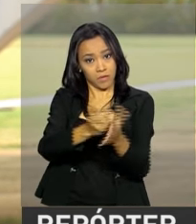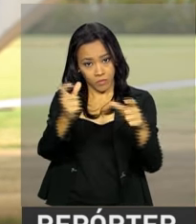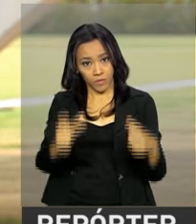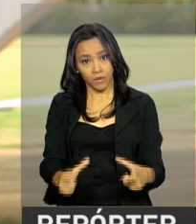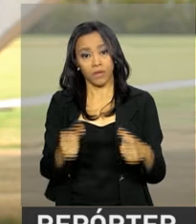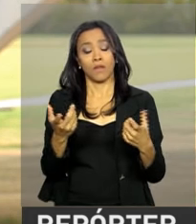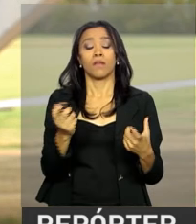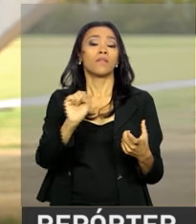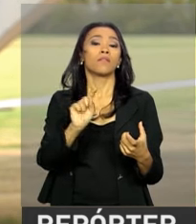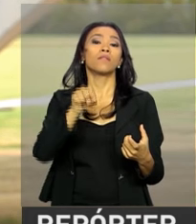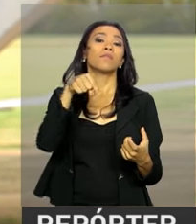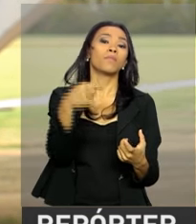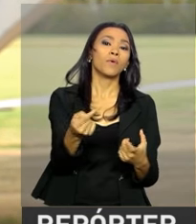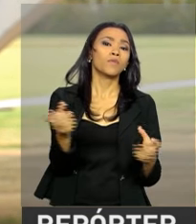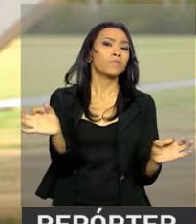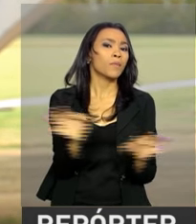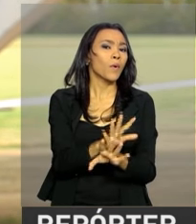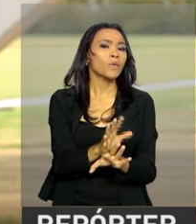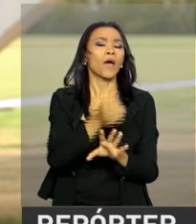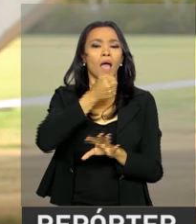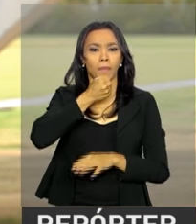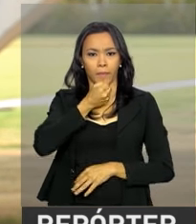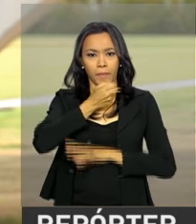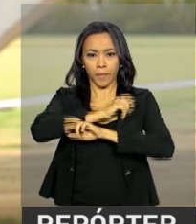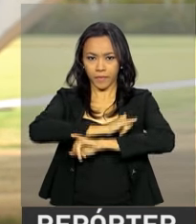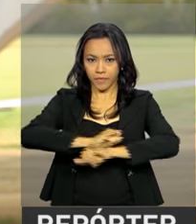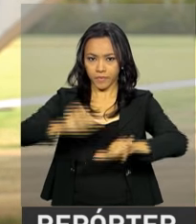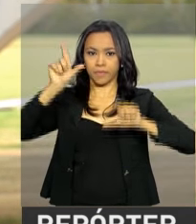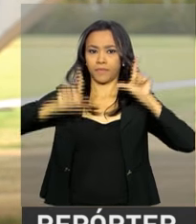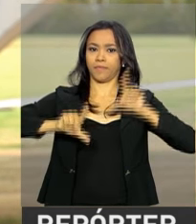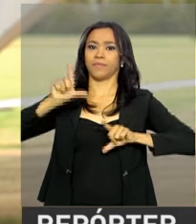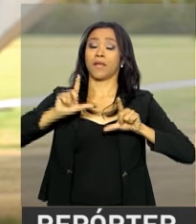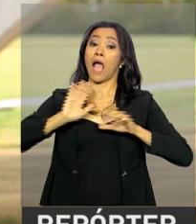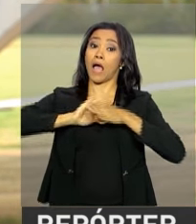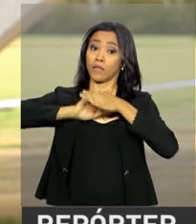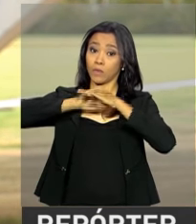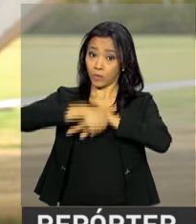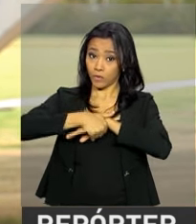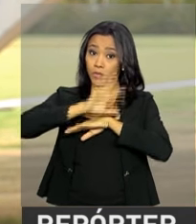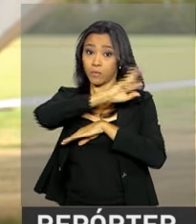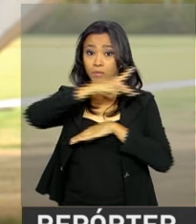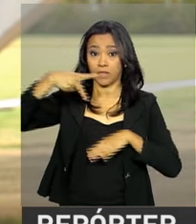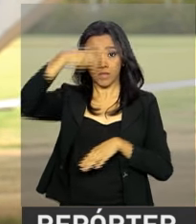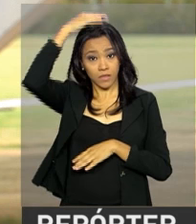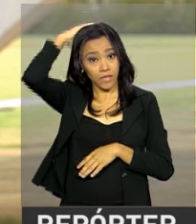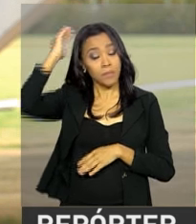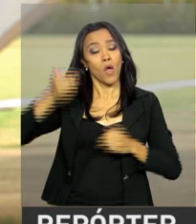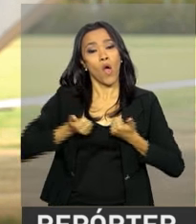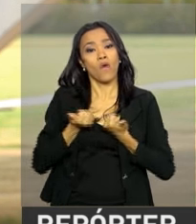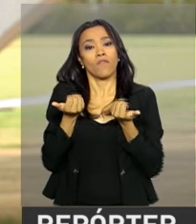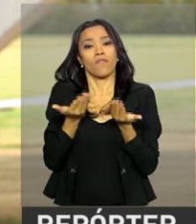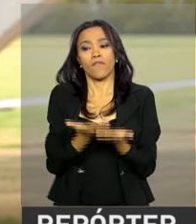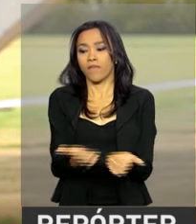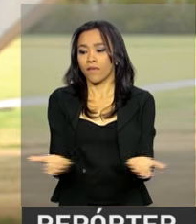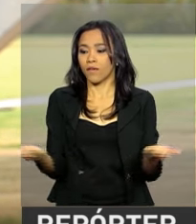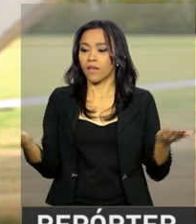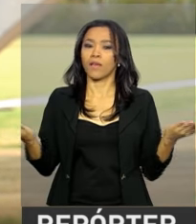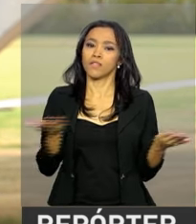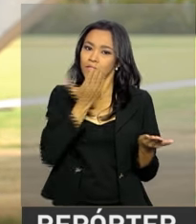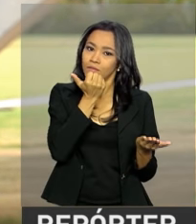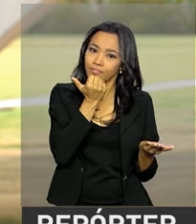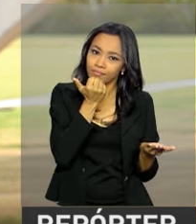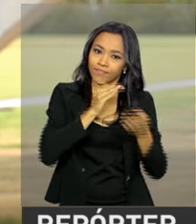término, eles dão então uma declaração à imprensa. E já na parte da noite, o presidente Michel Temer oferece um jantar em